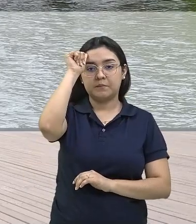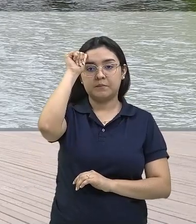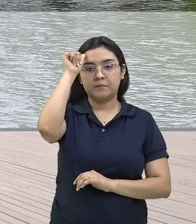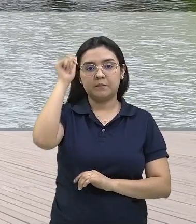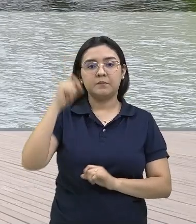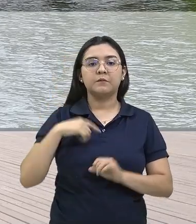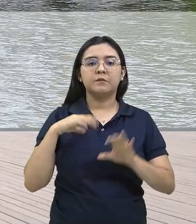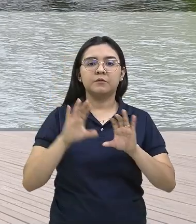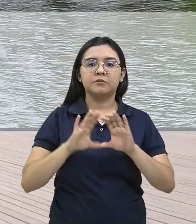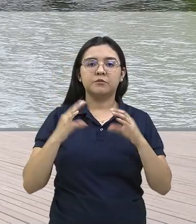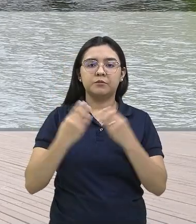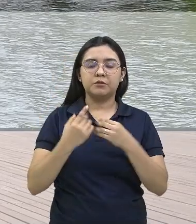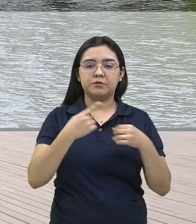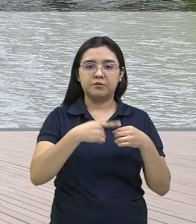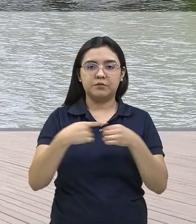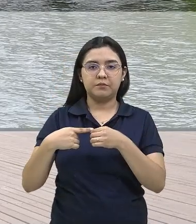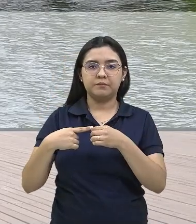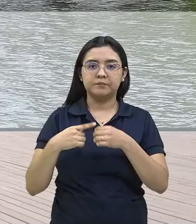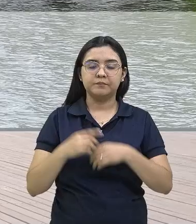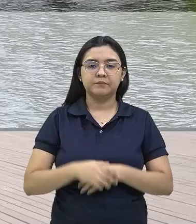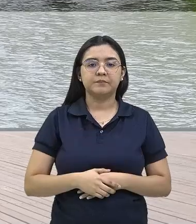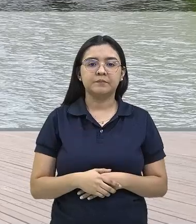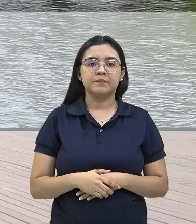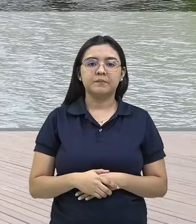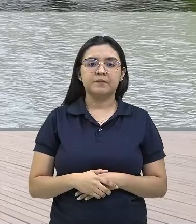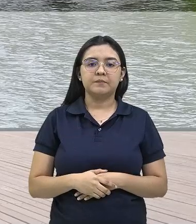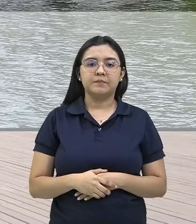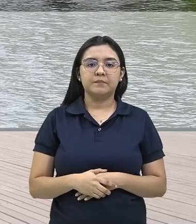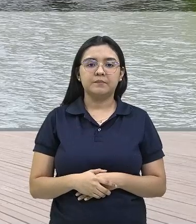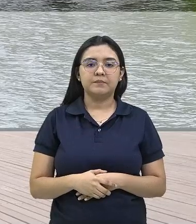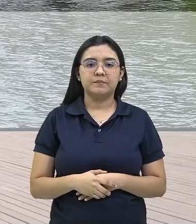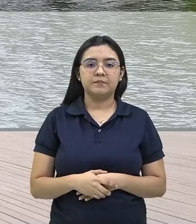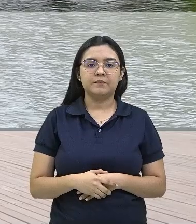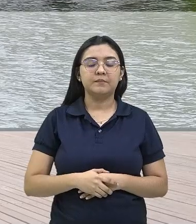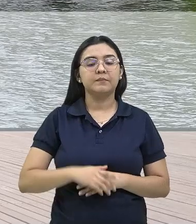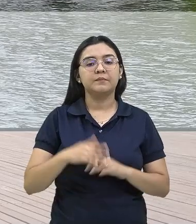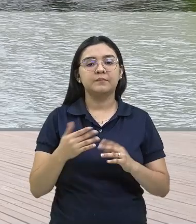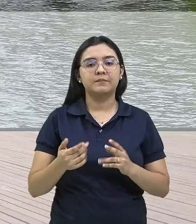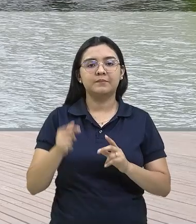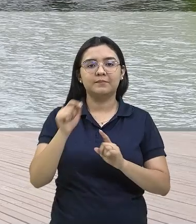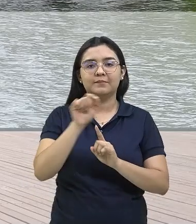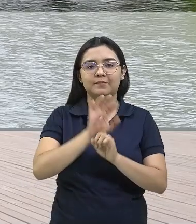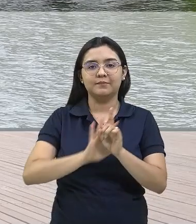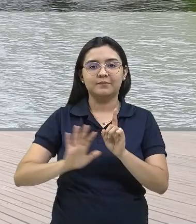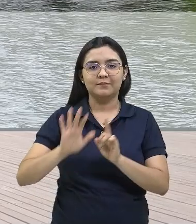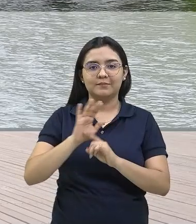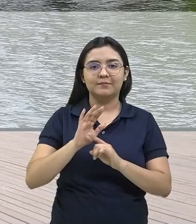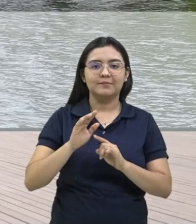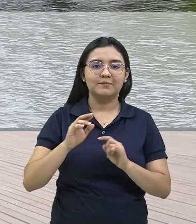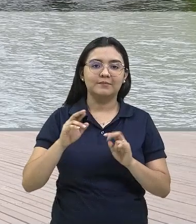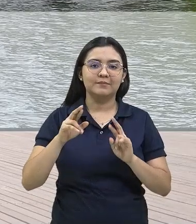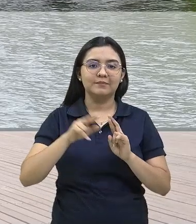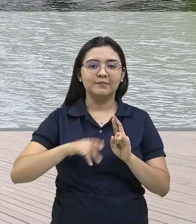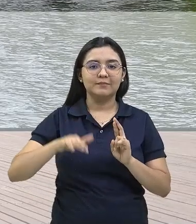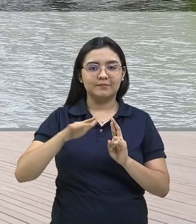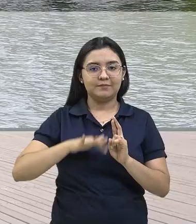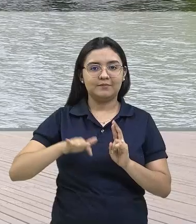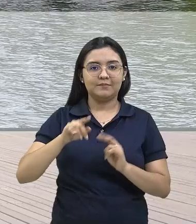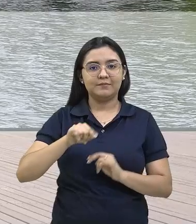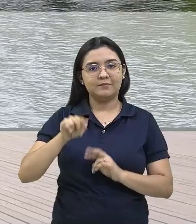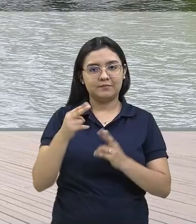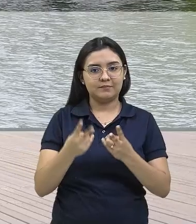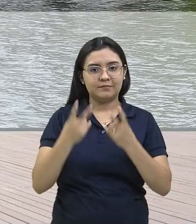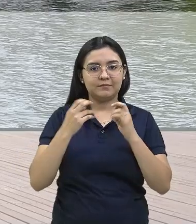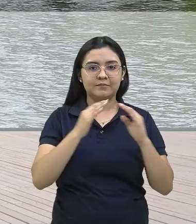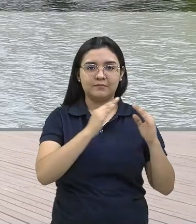das comunidades, são das paisagens ribeirinhas, não é? Vocês podem observar aí